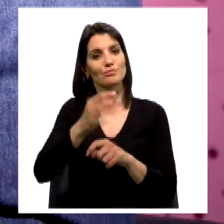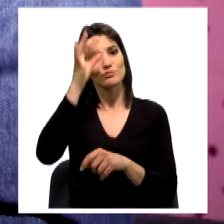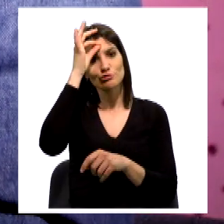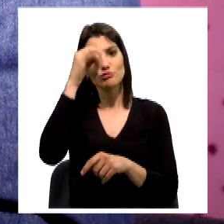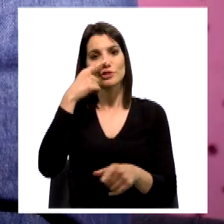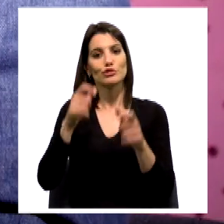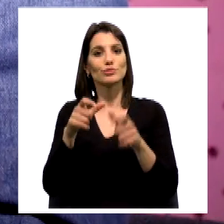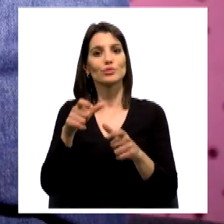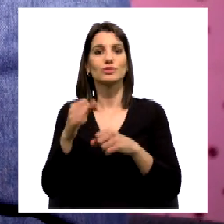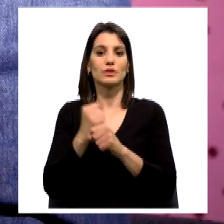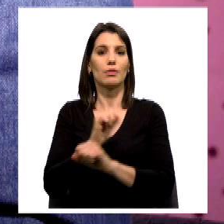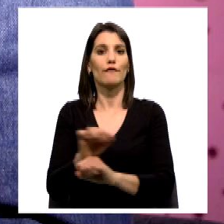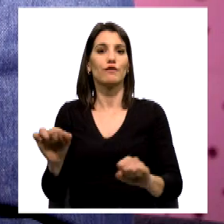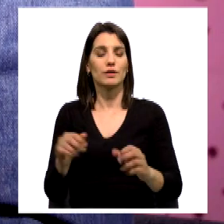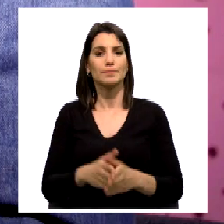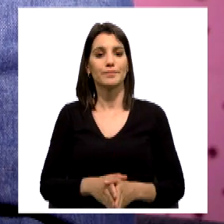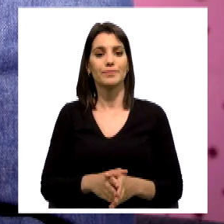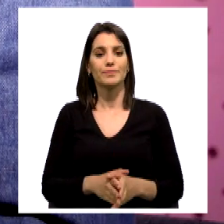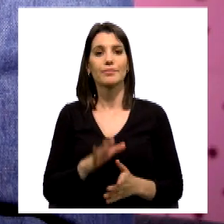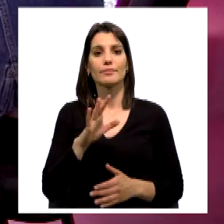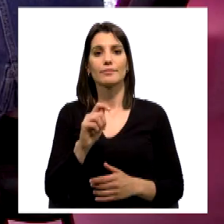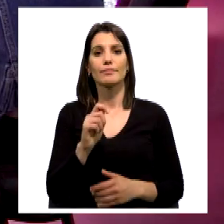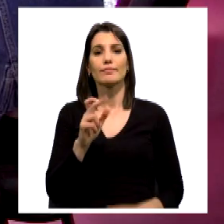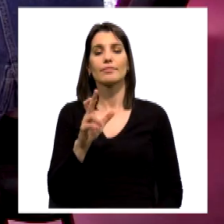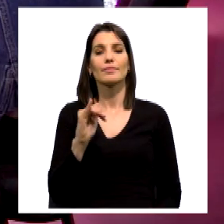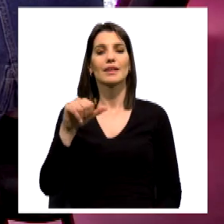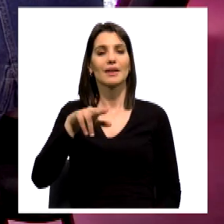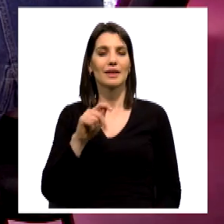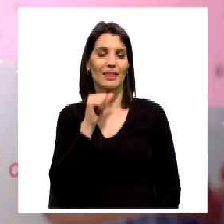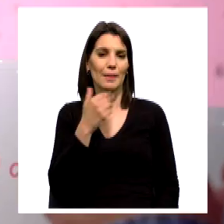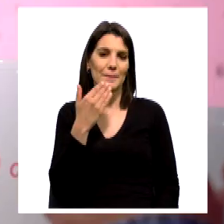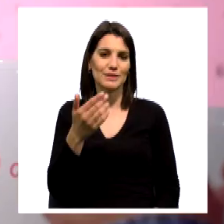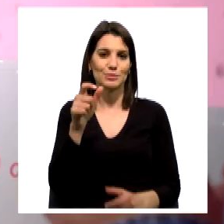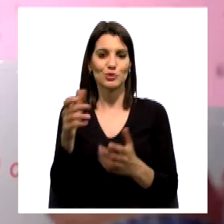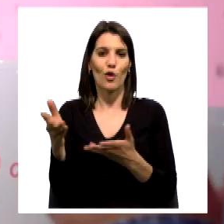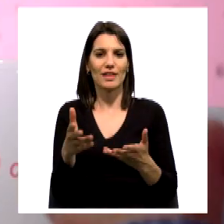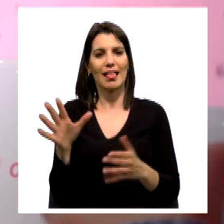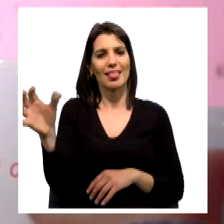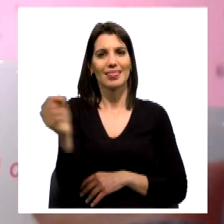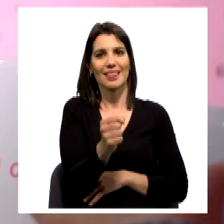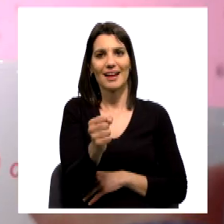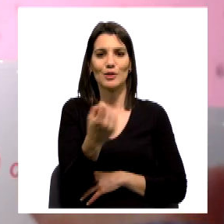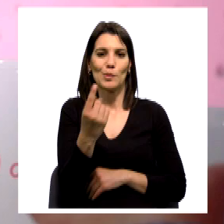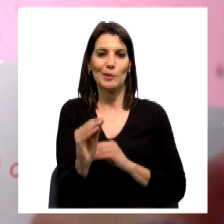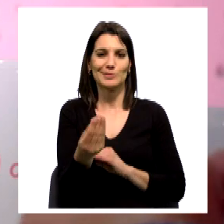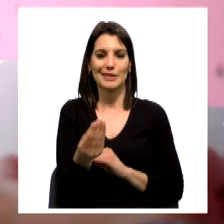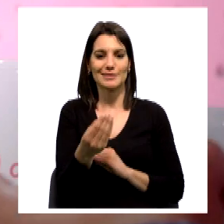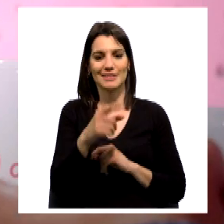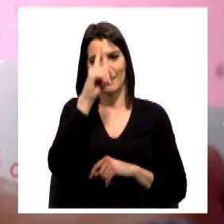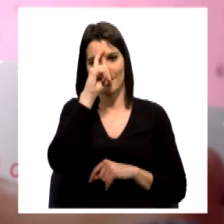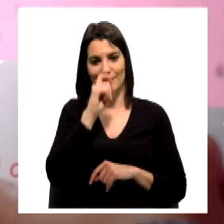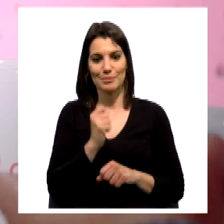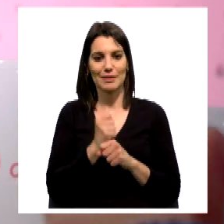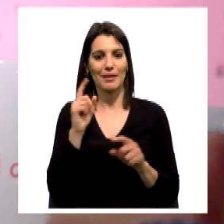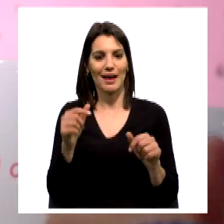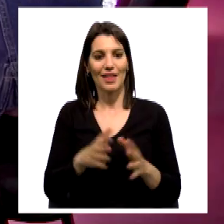nesse rigor que aquelas pessoas tinham naquilo que estavam a dizer. Henrique, eu peço sempre aos meus convidados para trazerem um objeto que associa à passagem deles